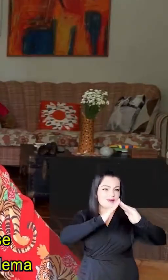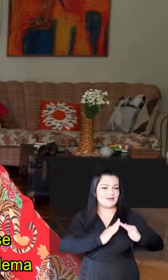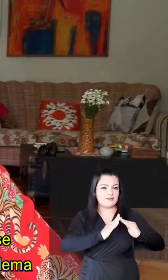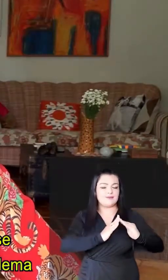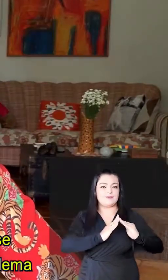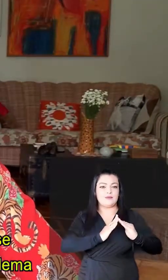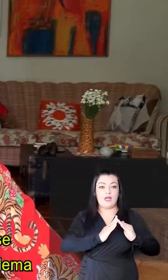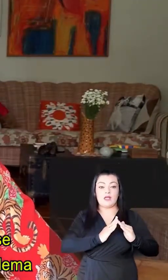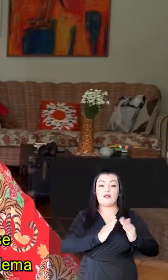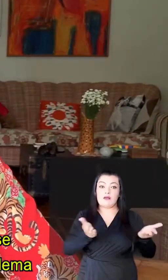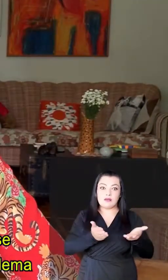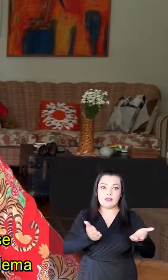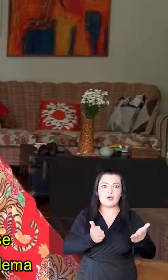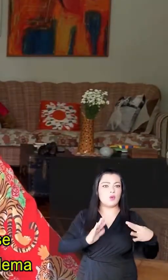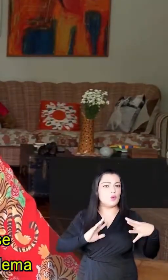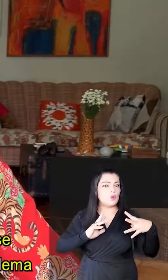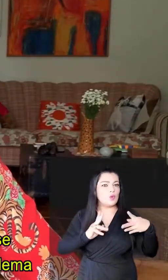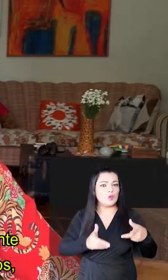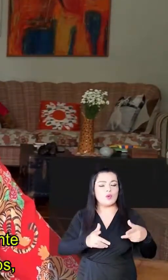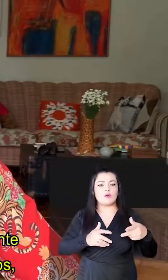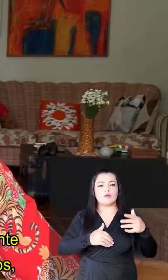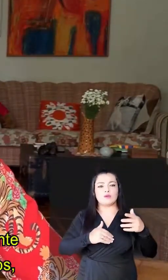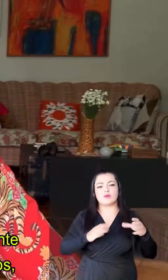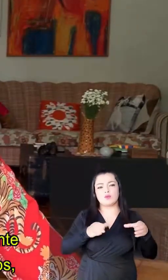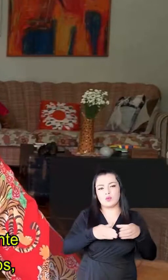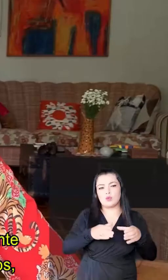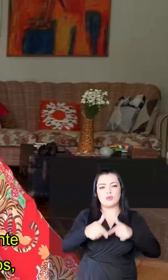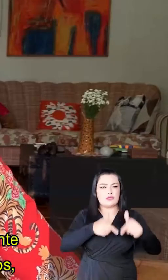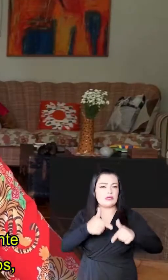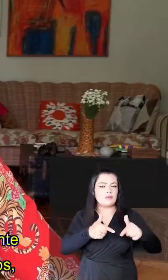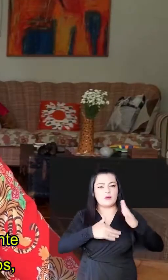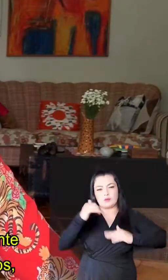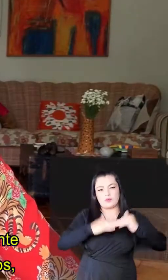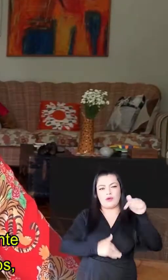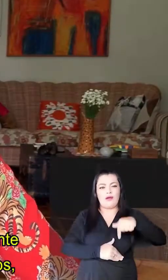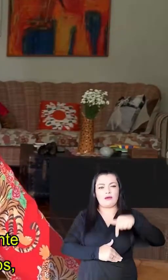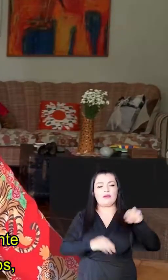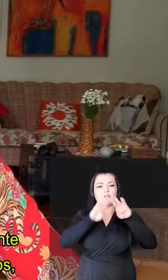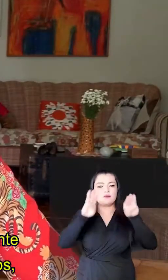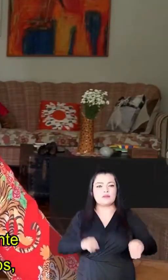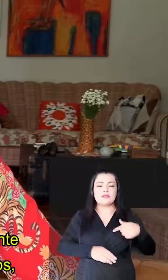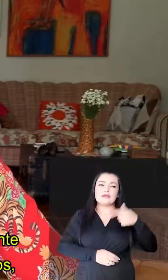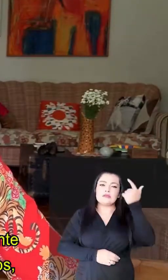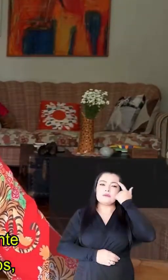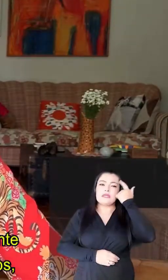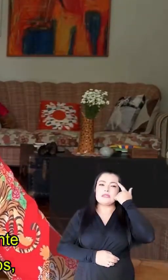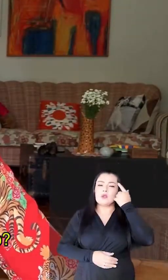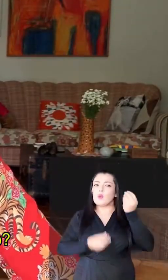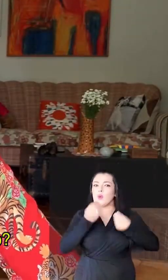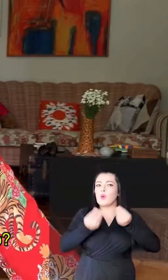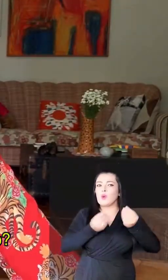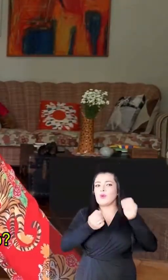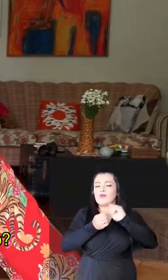museu se viu num dilema muito grande, né? E agora, como é que a gente faz com as nossas ações, os nossos